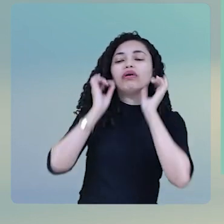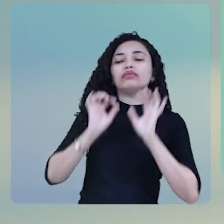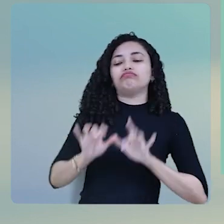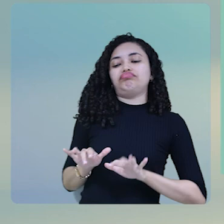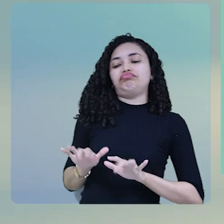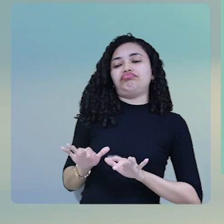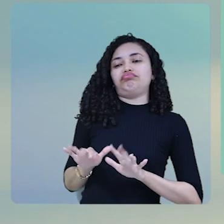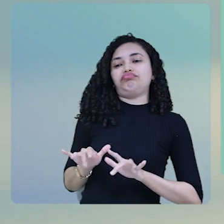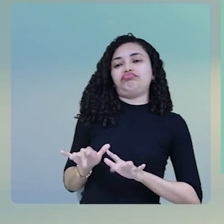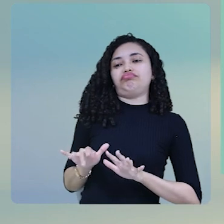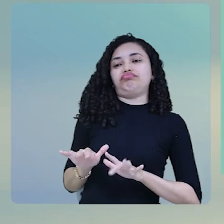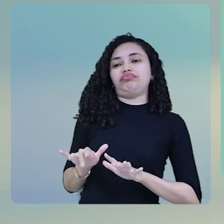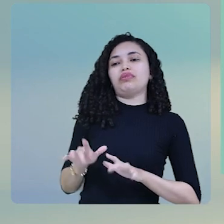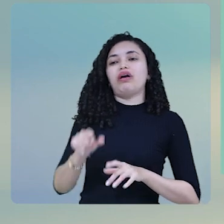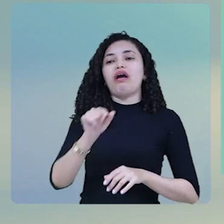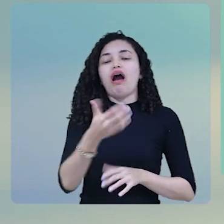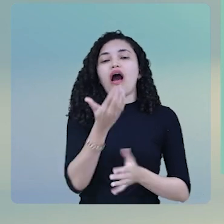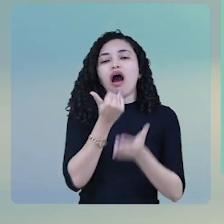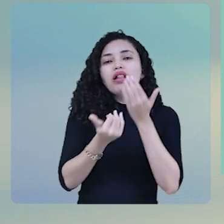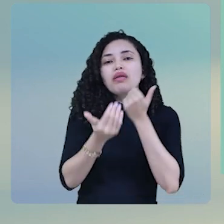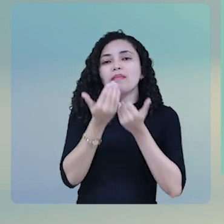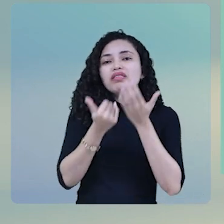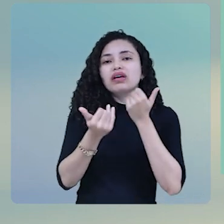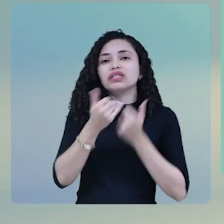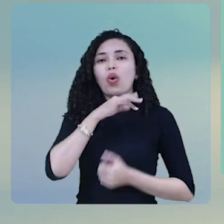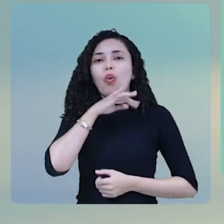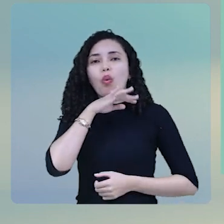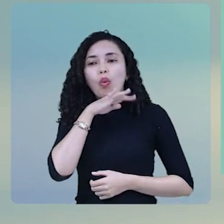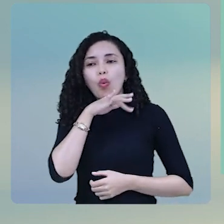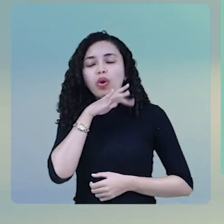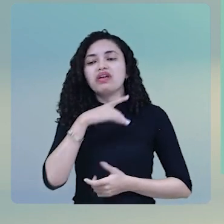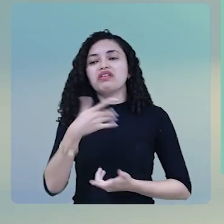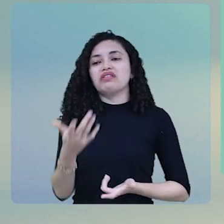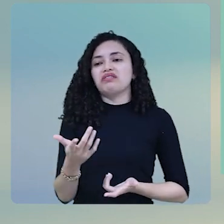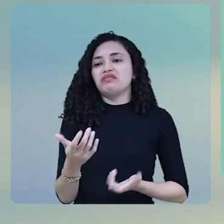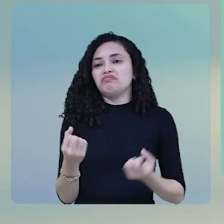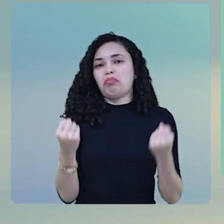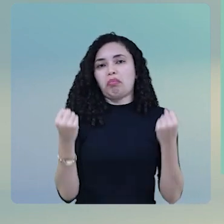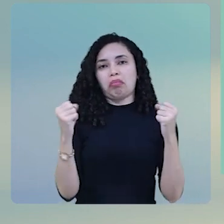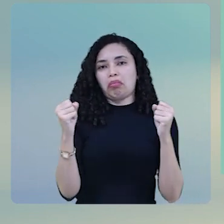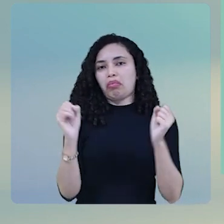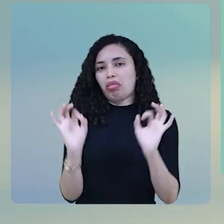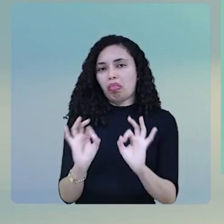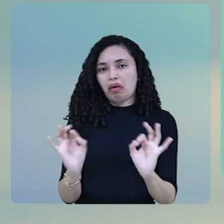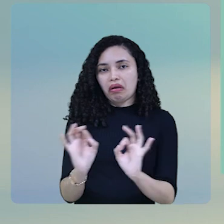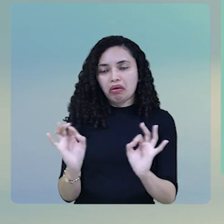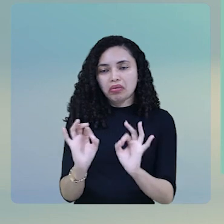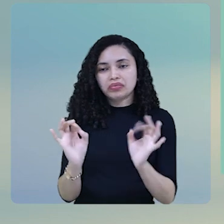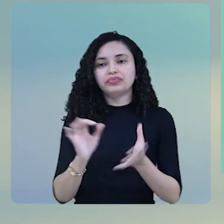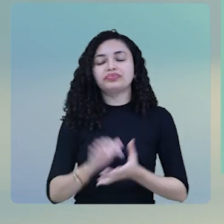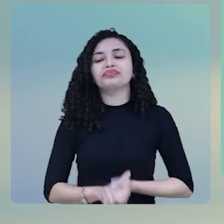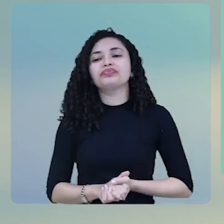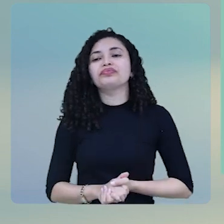alimenta de forma inadequada, não pratica atividade física,